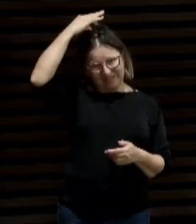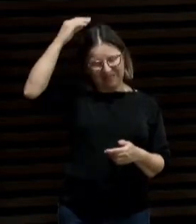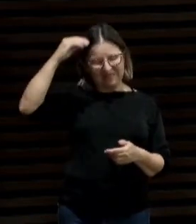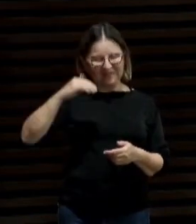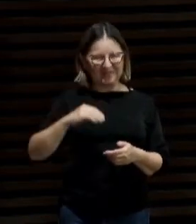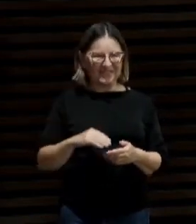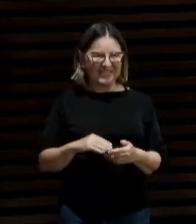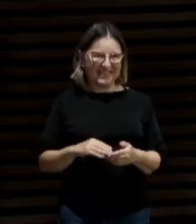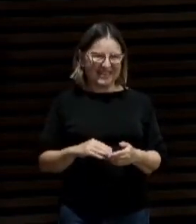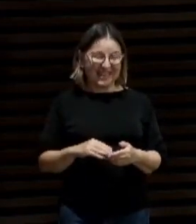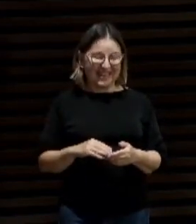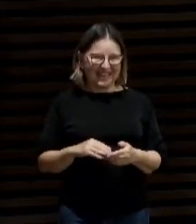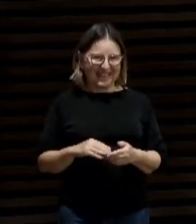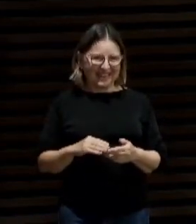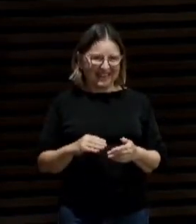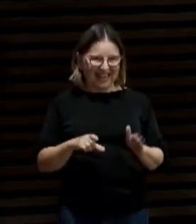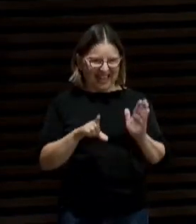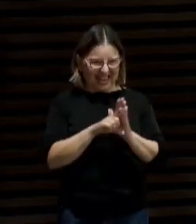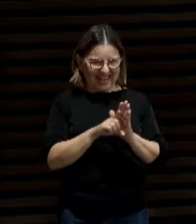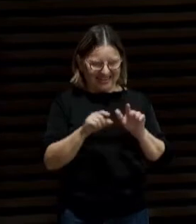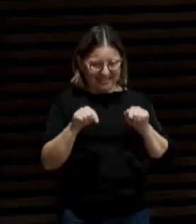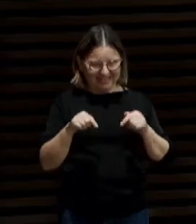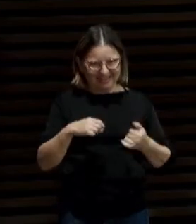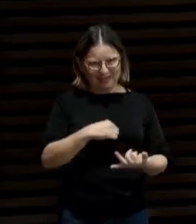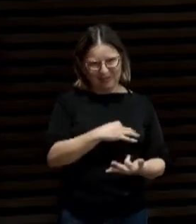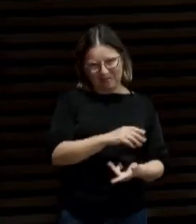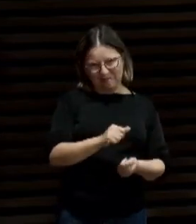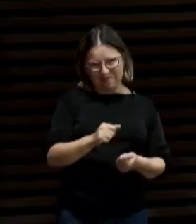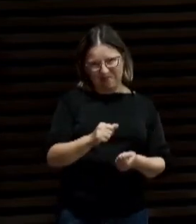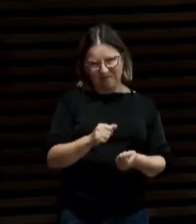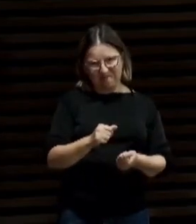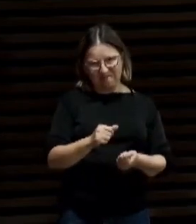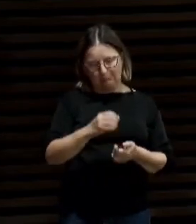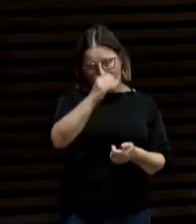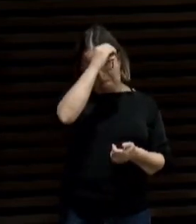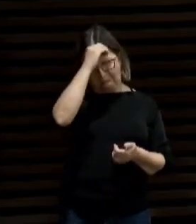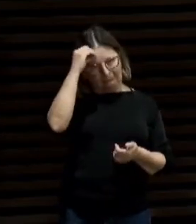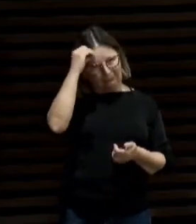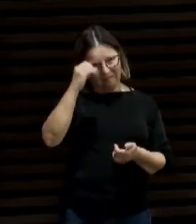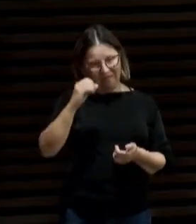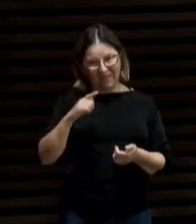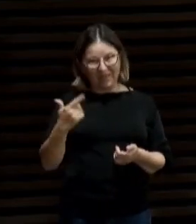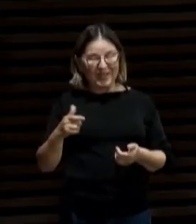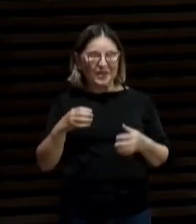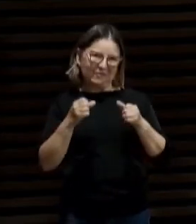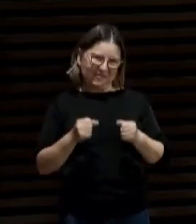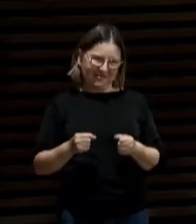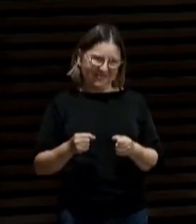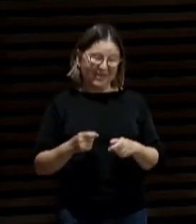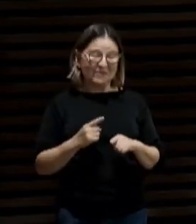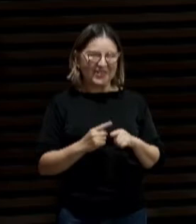cruel com o homem exterior, para o homem interior, ela é absolutamente inofensiva. O homem interior é